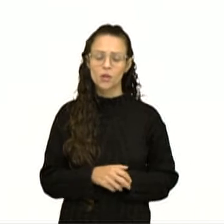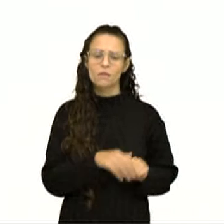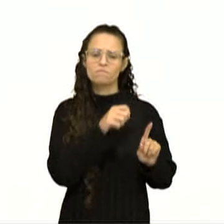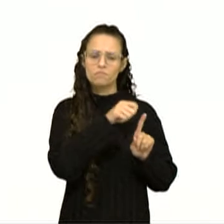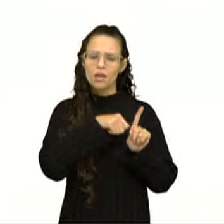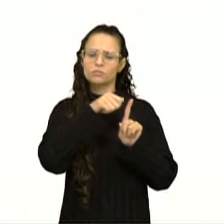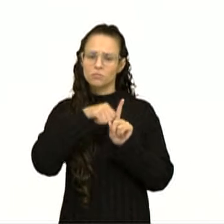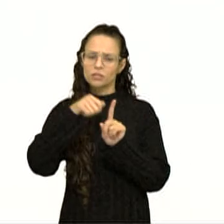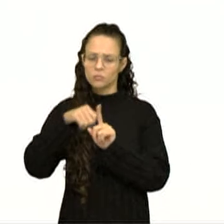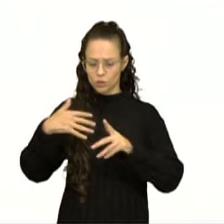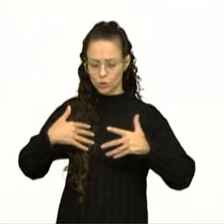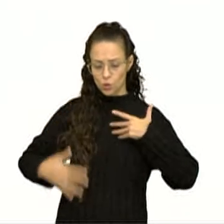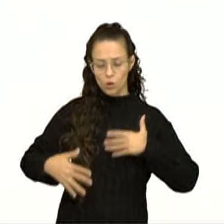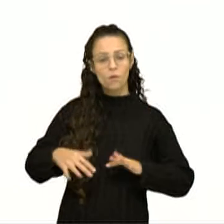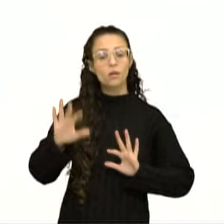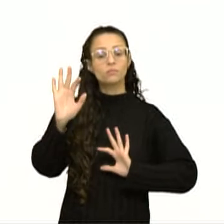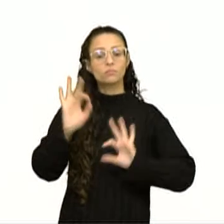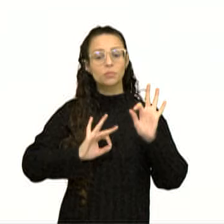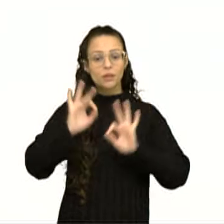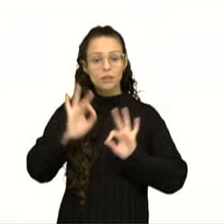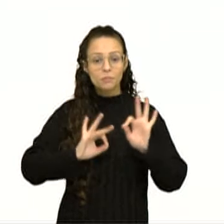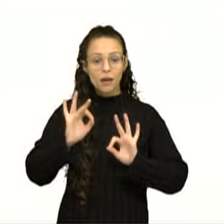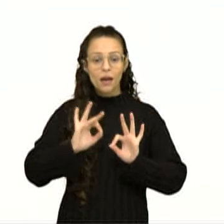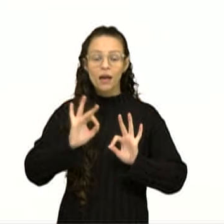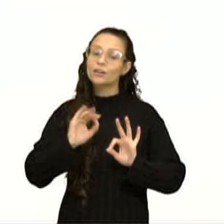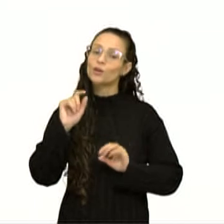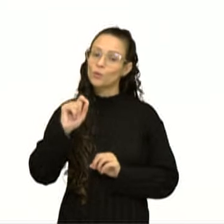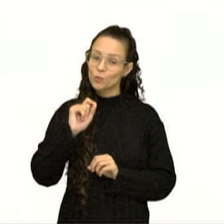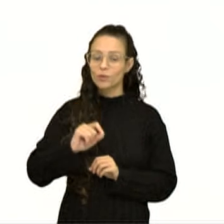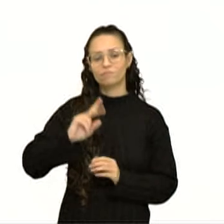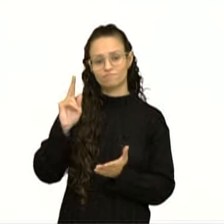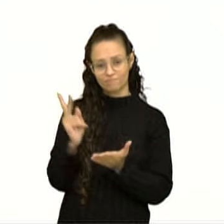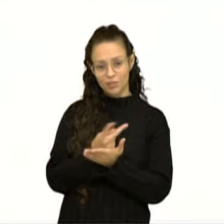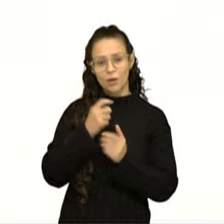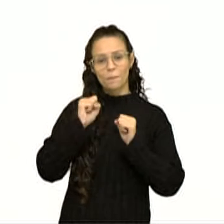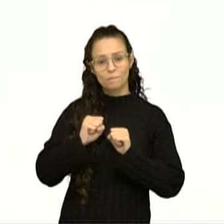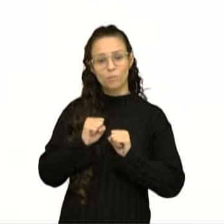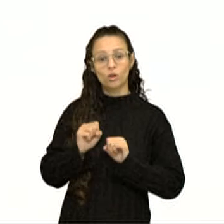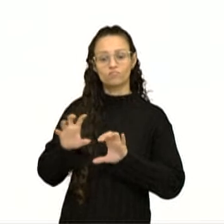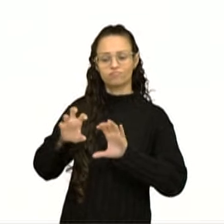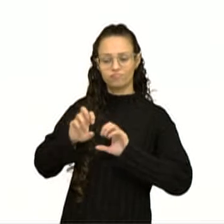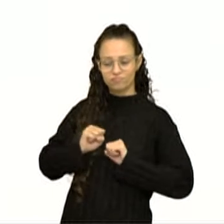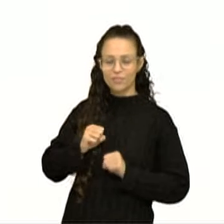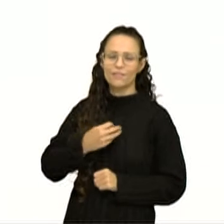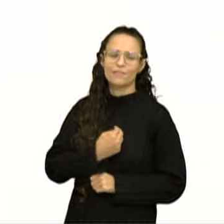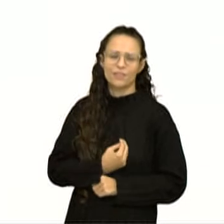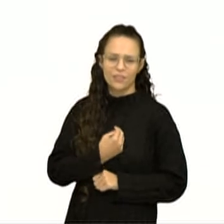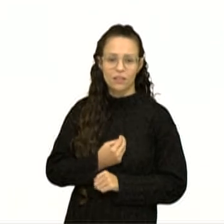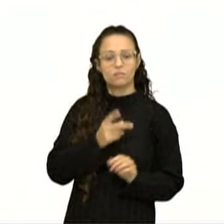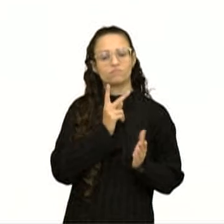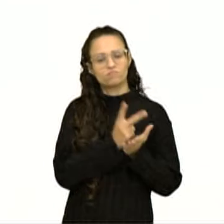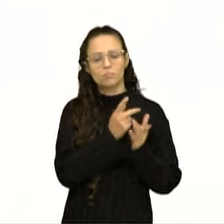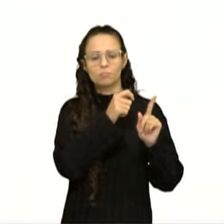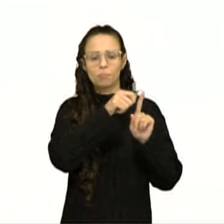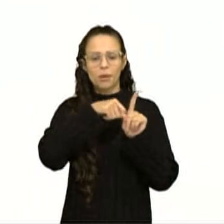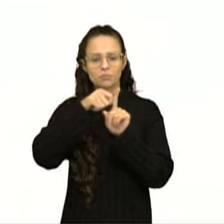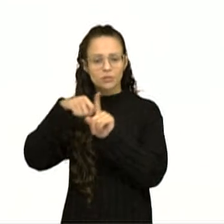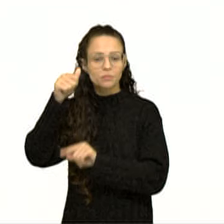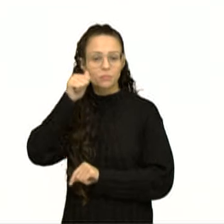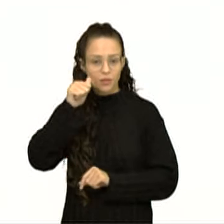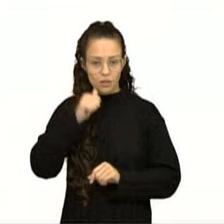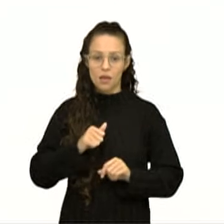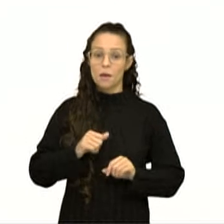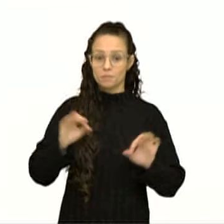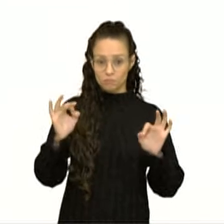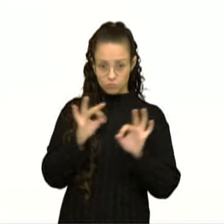se prepara para receber uma vida em seu útero, tá? Então, todo mês o corpo da menina, né, depois